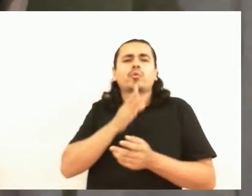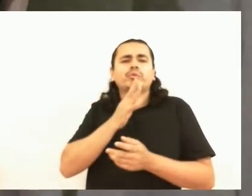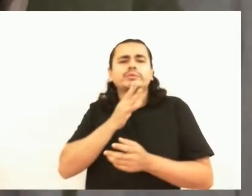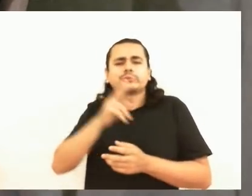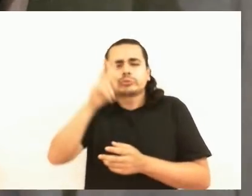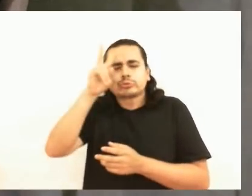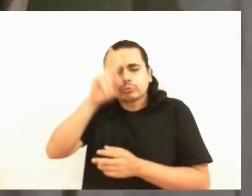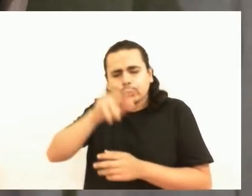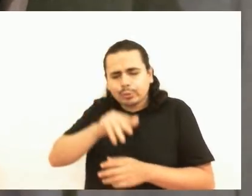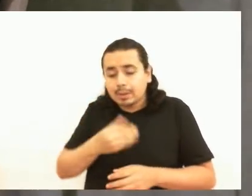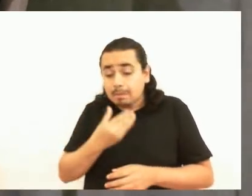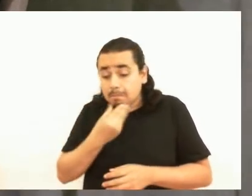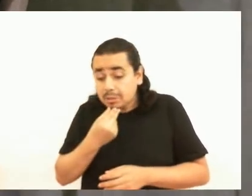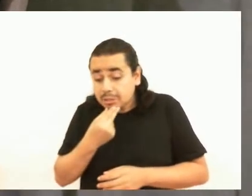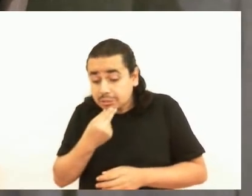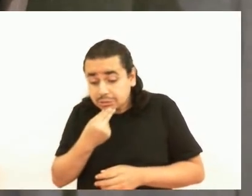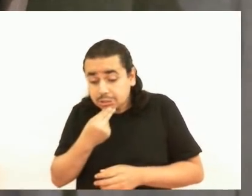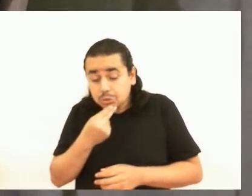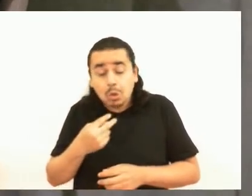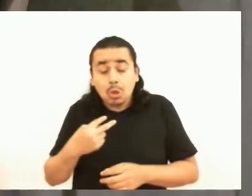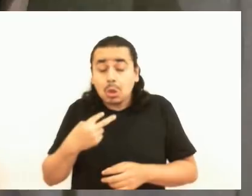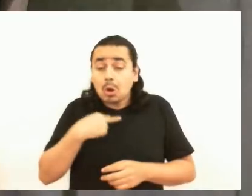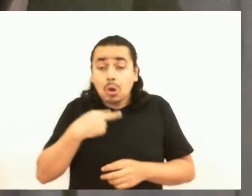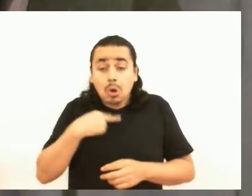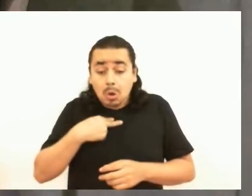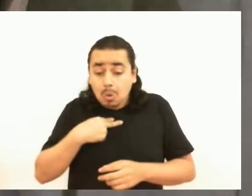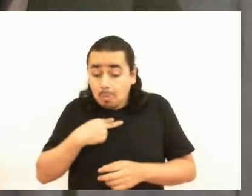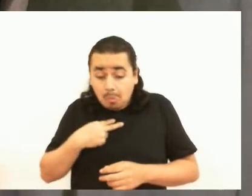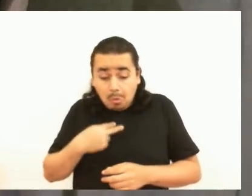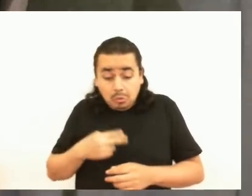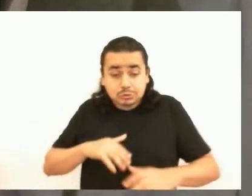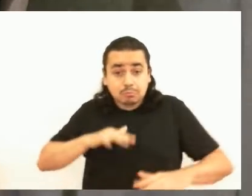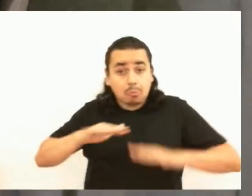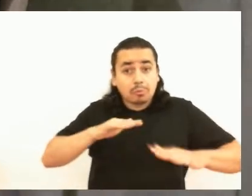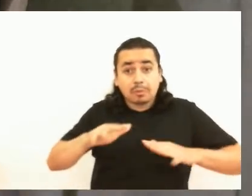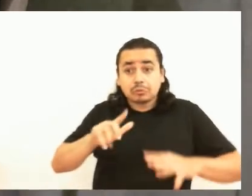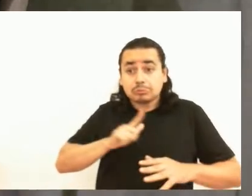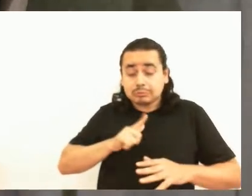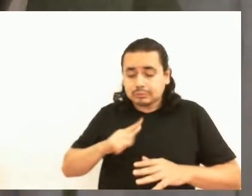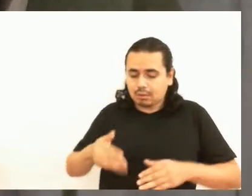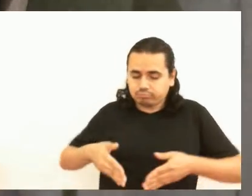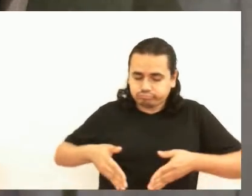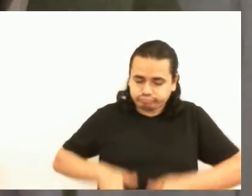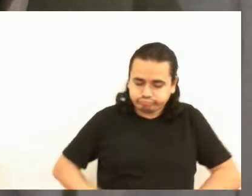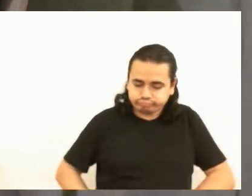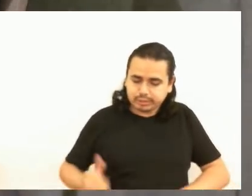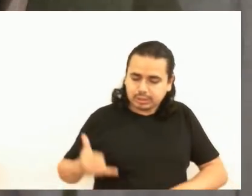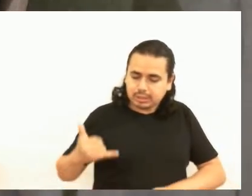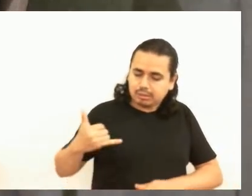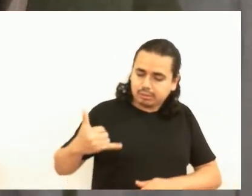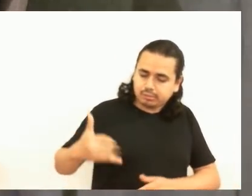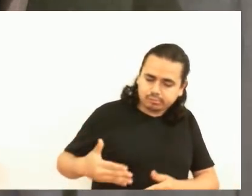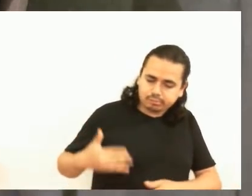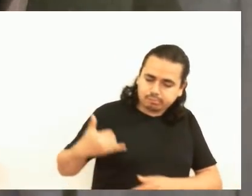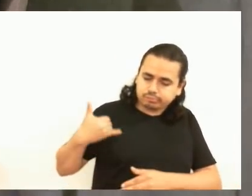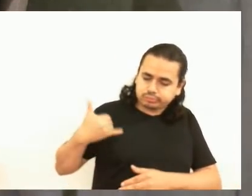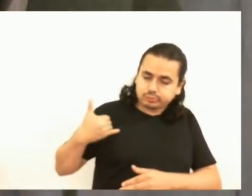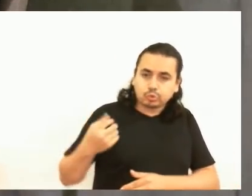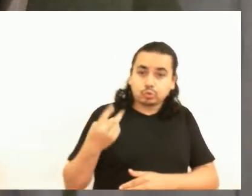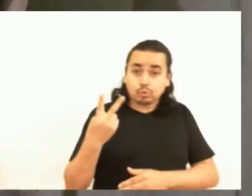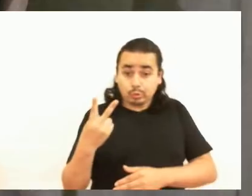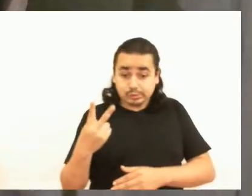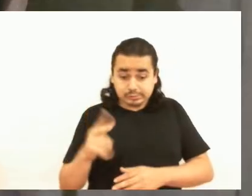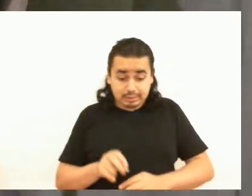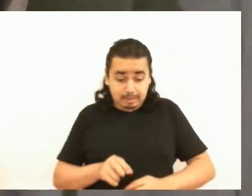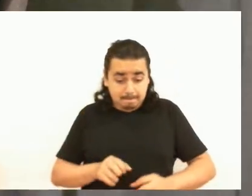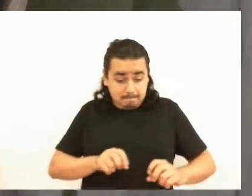que foi privado de movimento do nascimento até os seus dois anos os pais o prendiam num carrinho de bebê